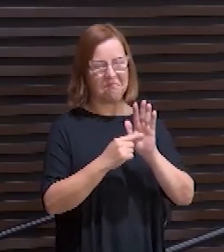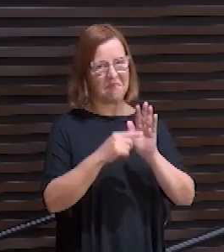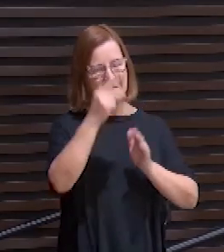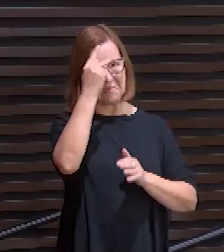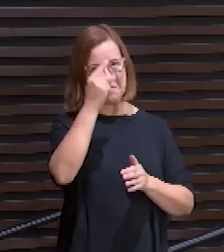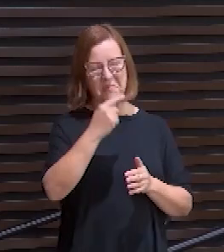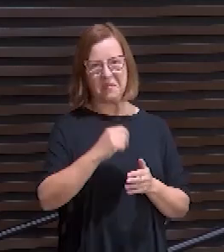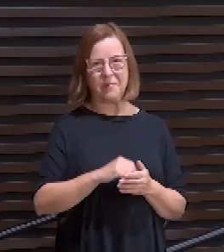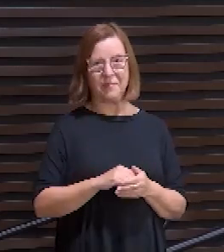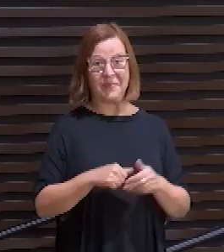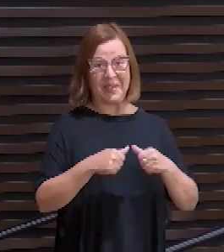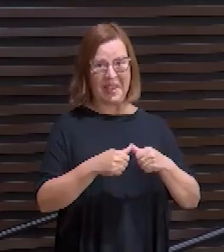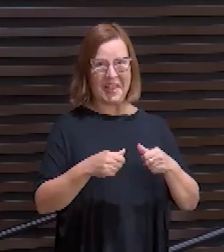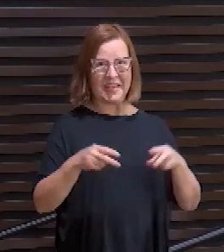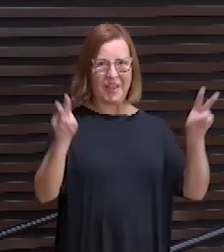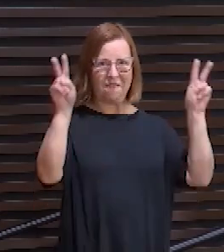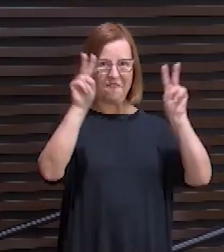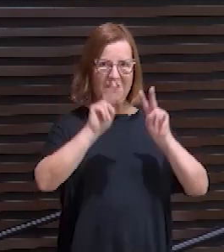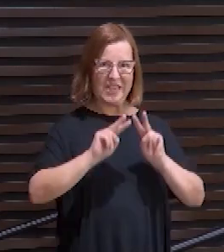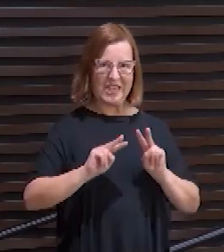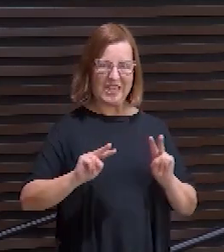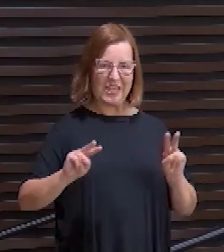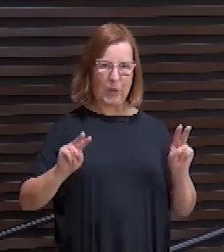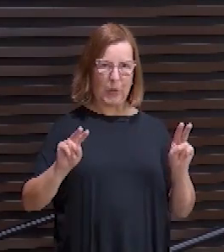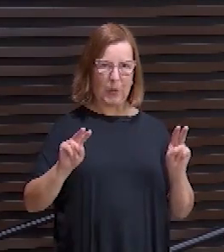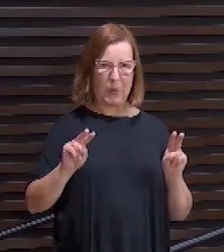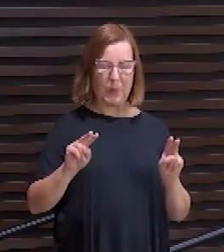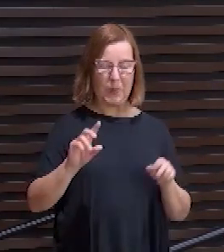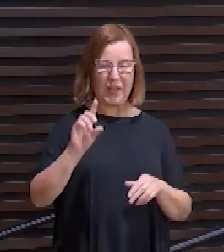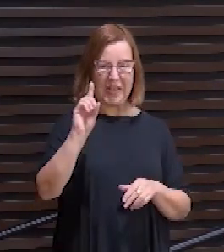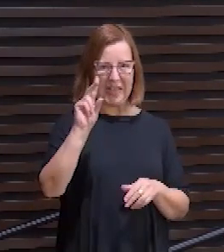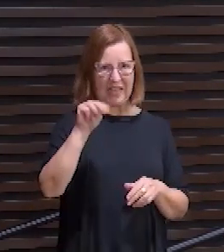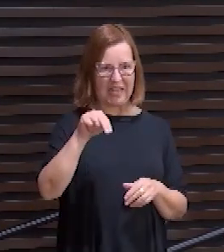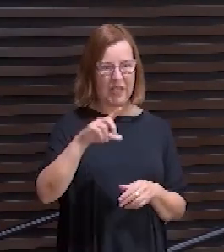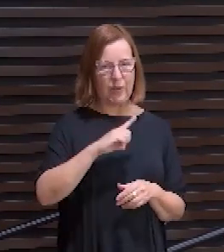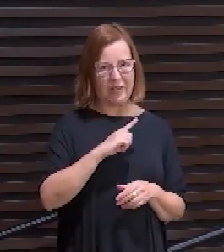Essa é a visão que Daniel teve.